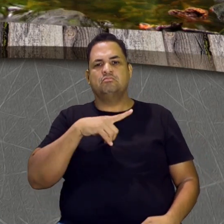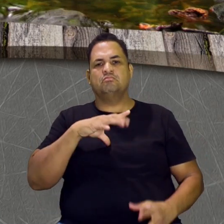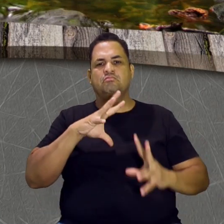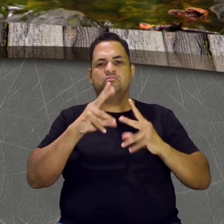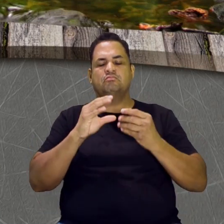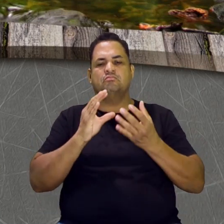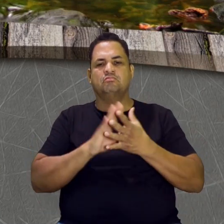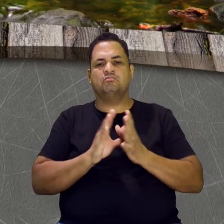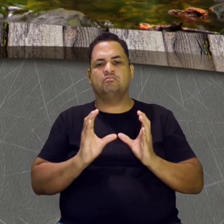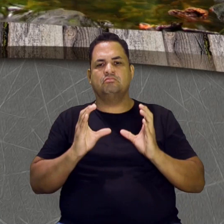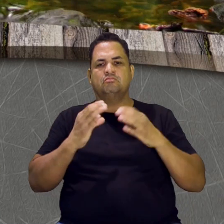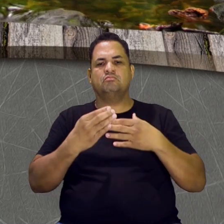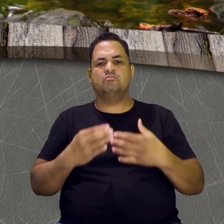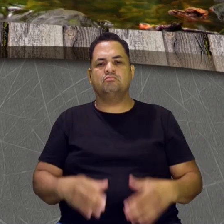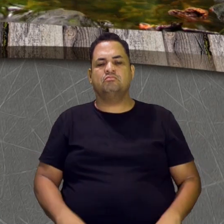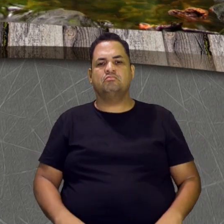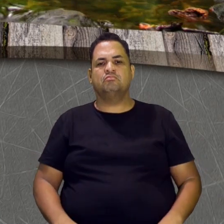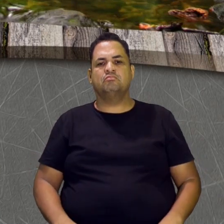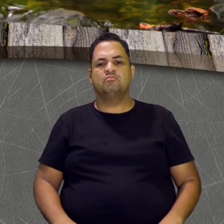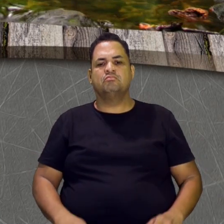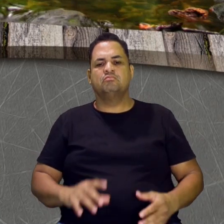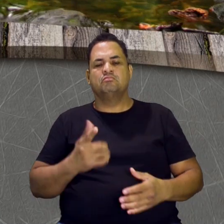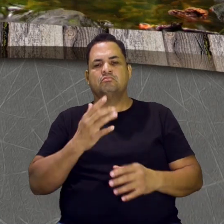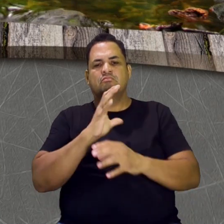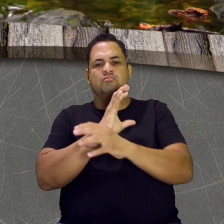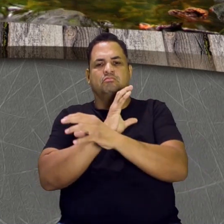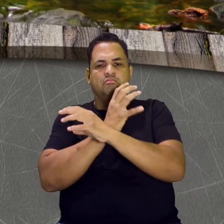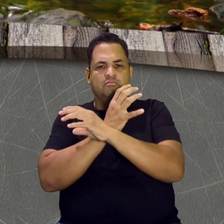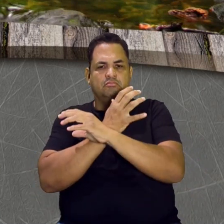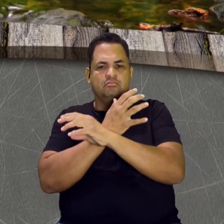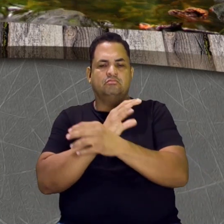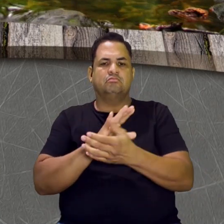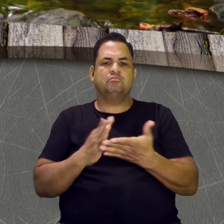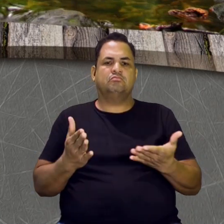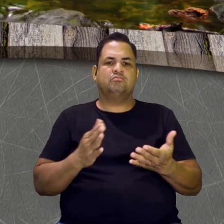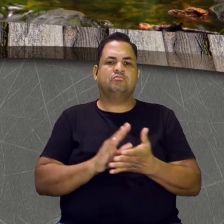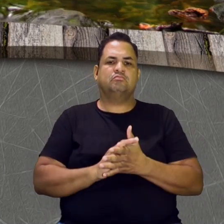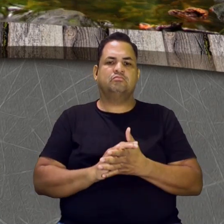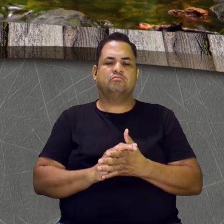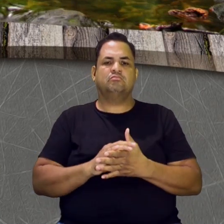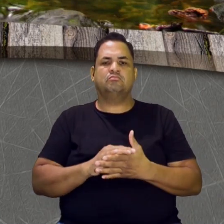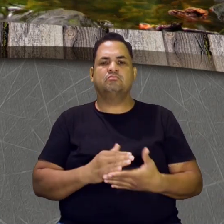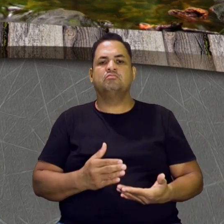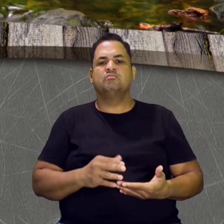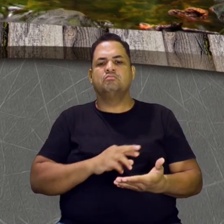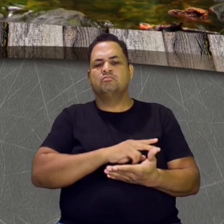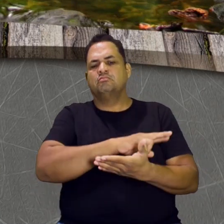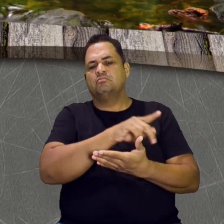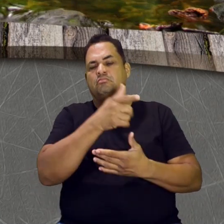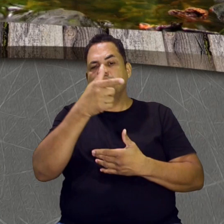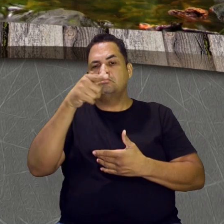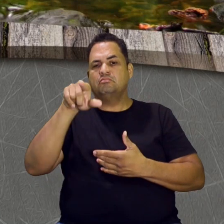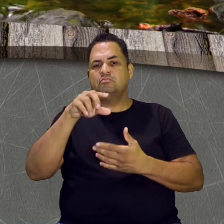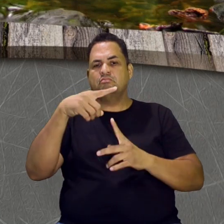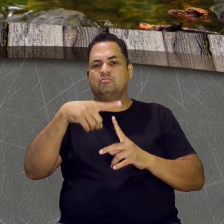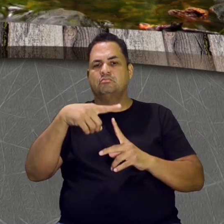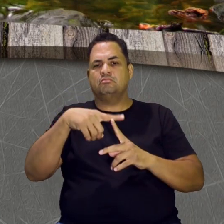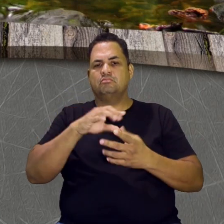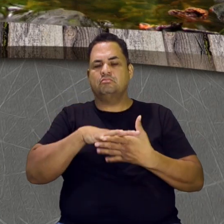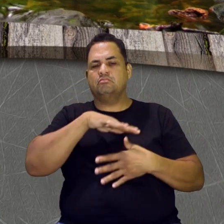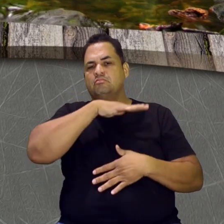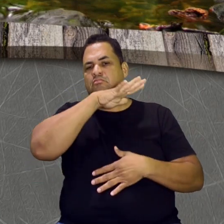esses grupos de invertebrados, aí você vai encontrar os poríferos, os quinidários, né? E você